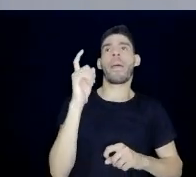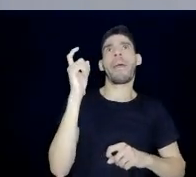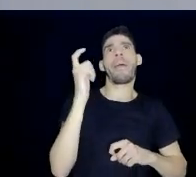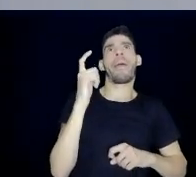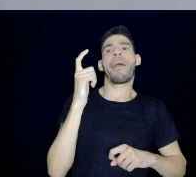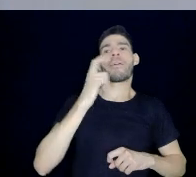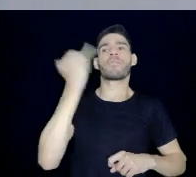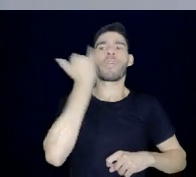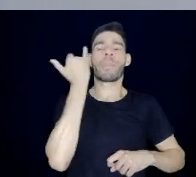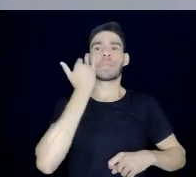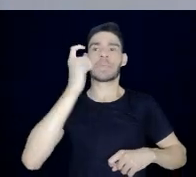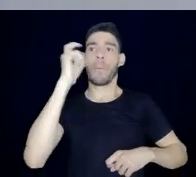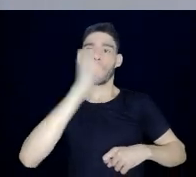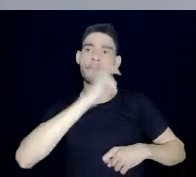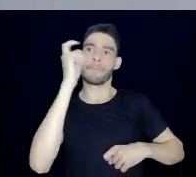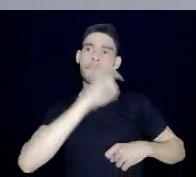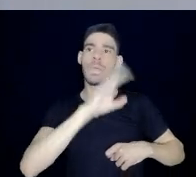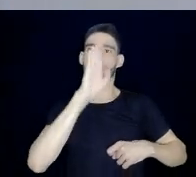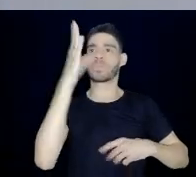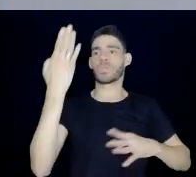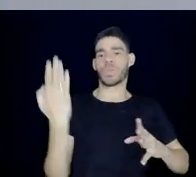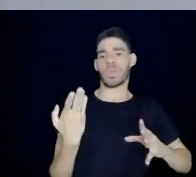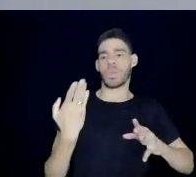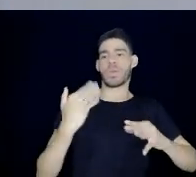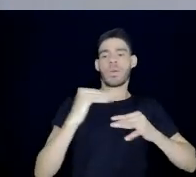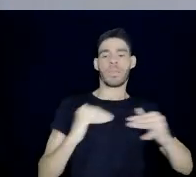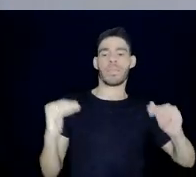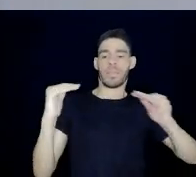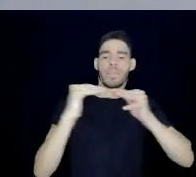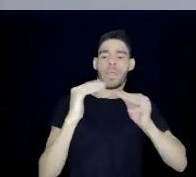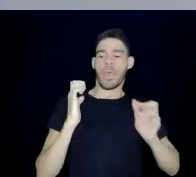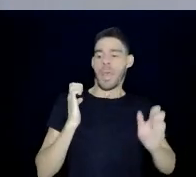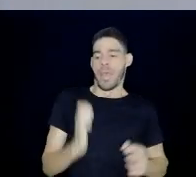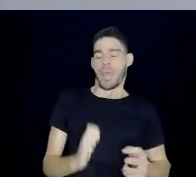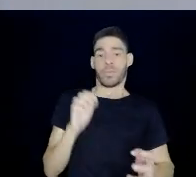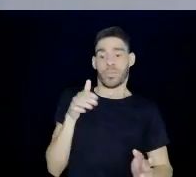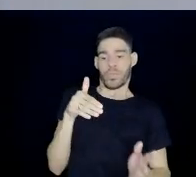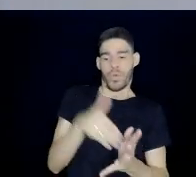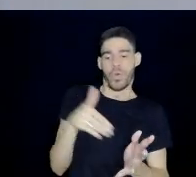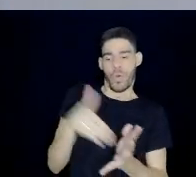fake news, ou seja, procurando estabelecer um patamar ético